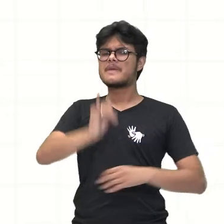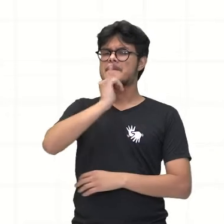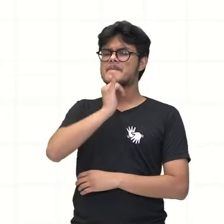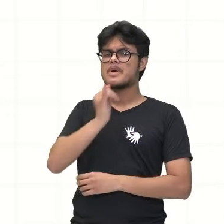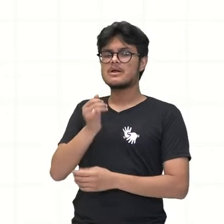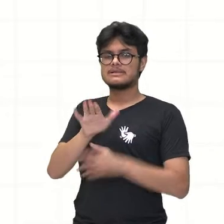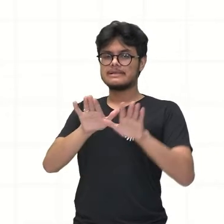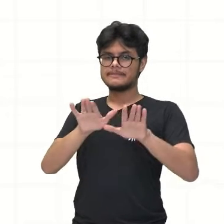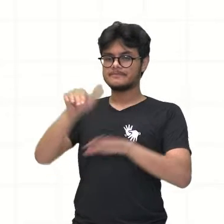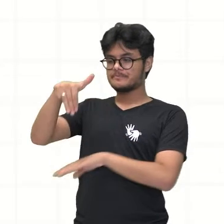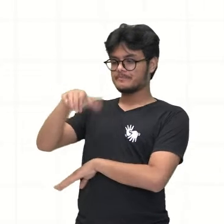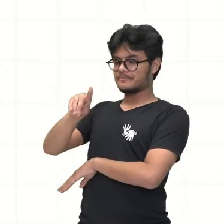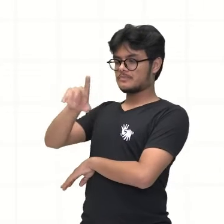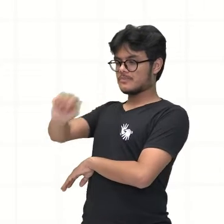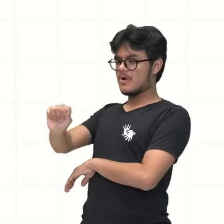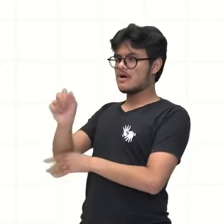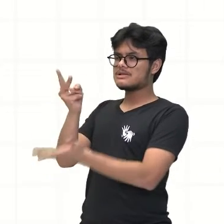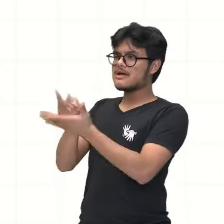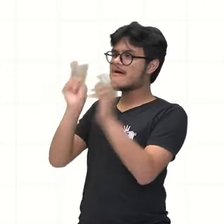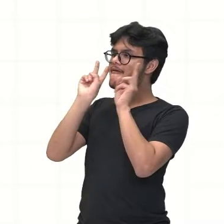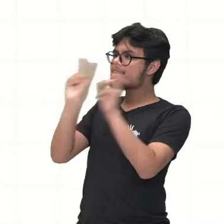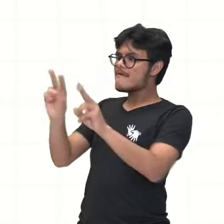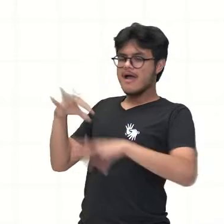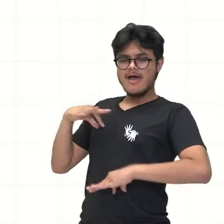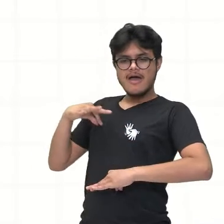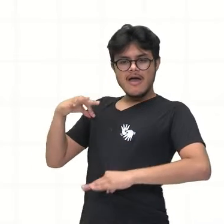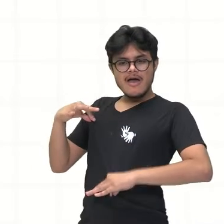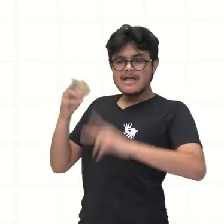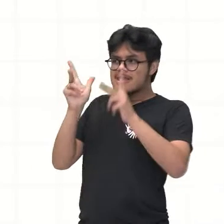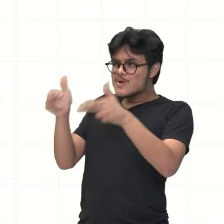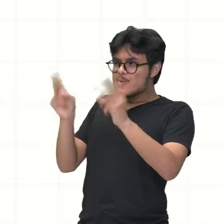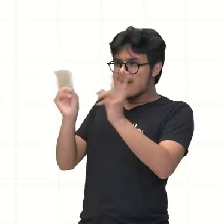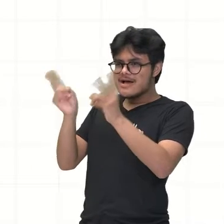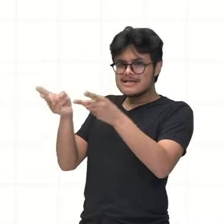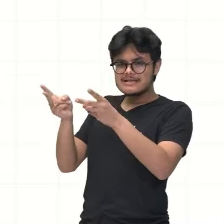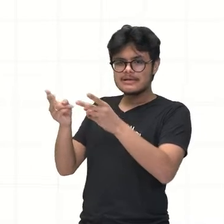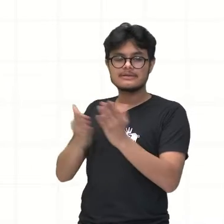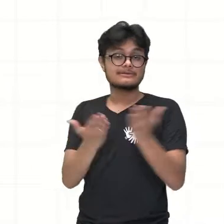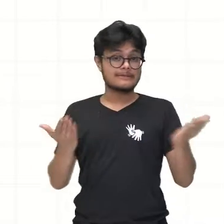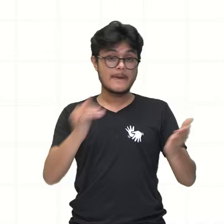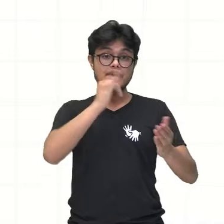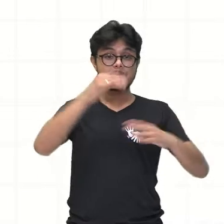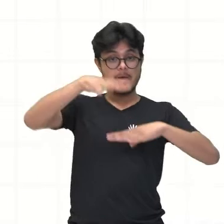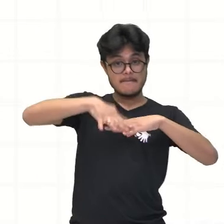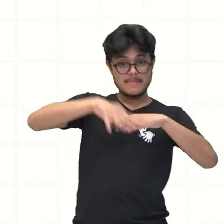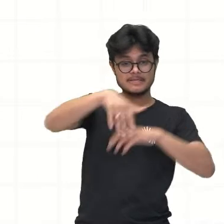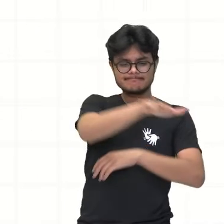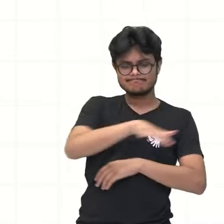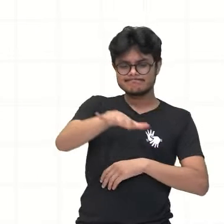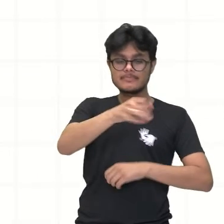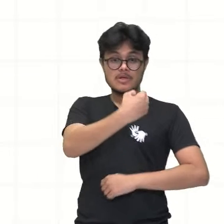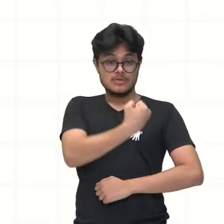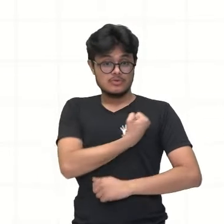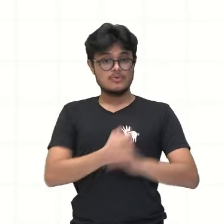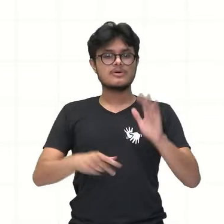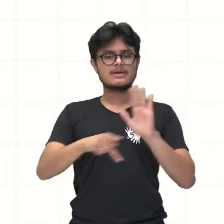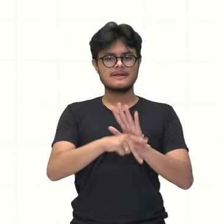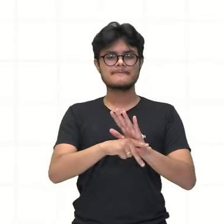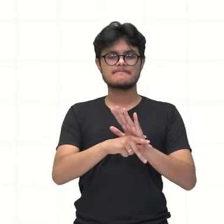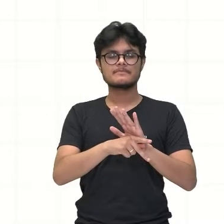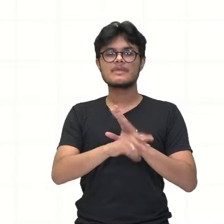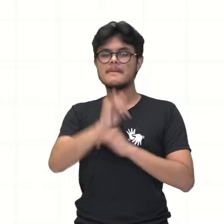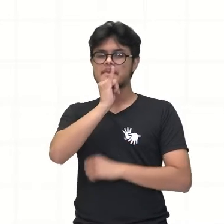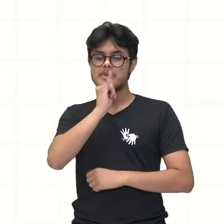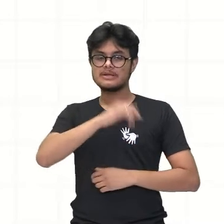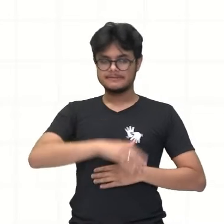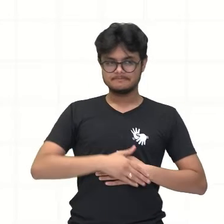vê vestido, por exemplo, daquele jeito, né? Então, a moda entre alguns números vai ser o número que mais